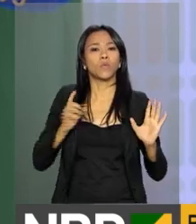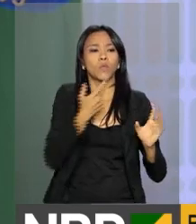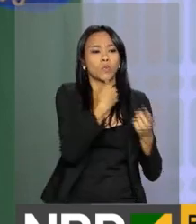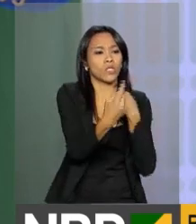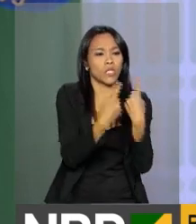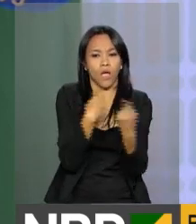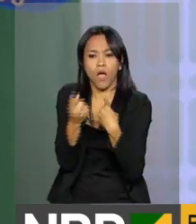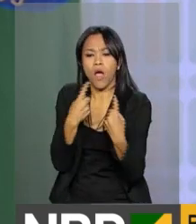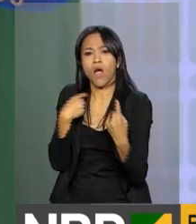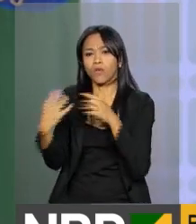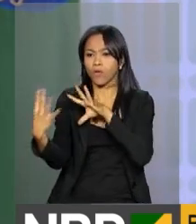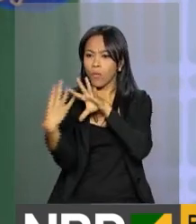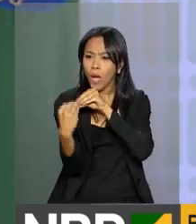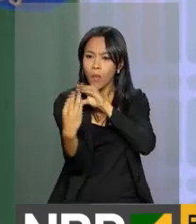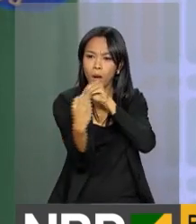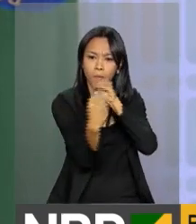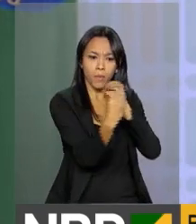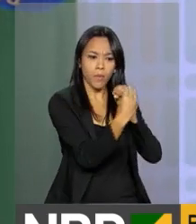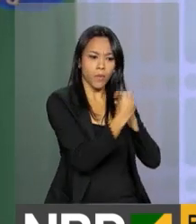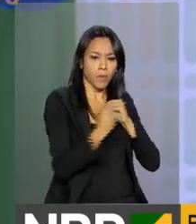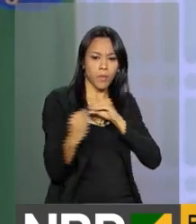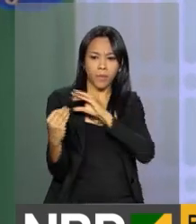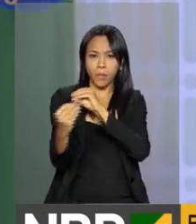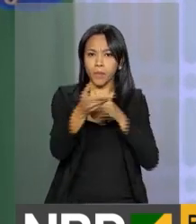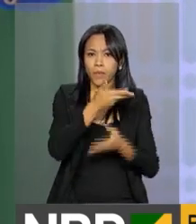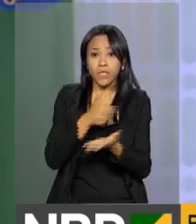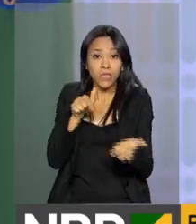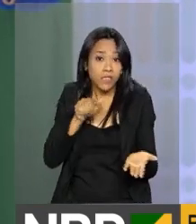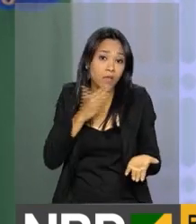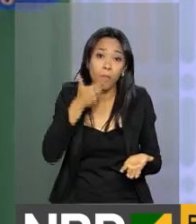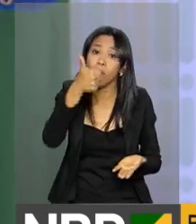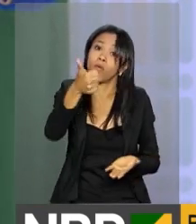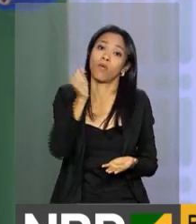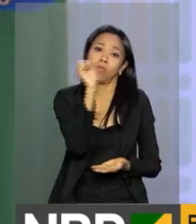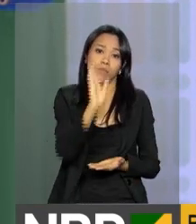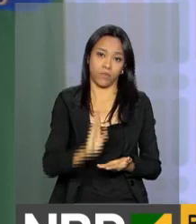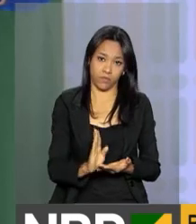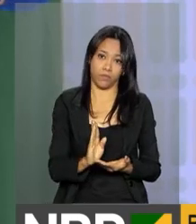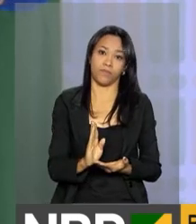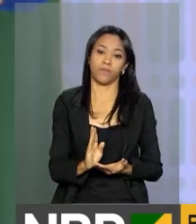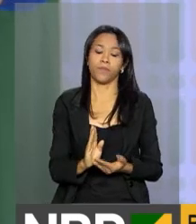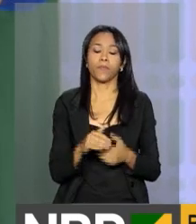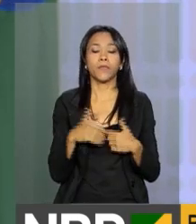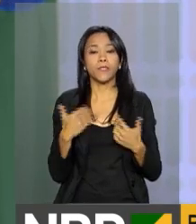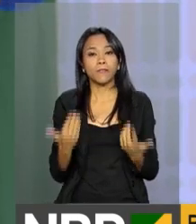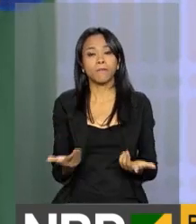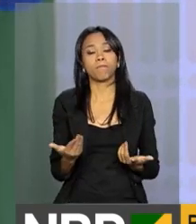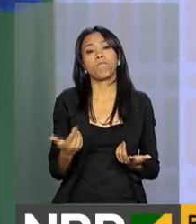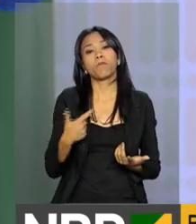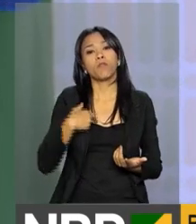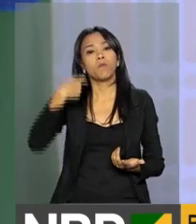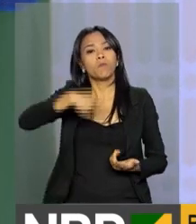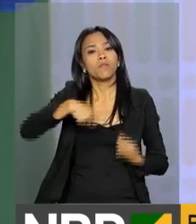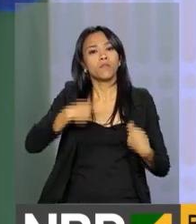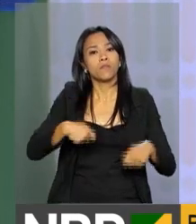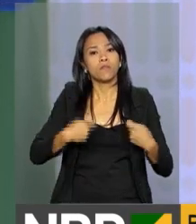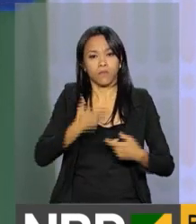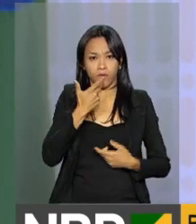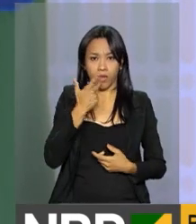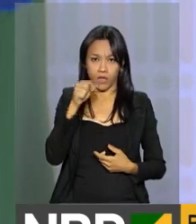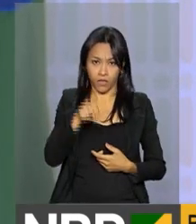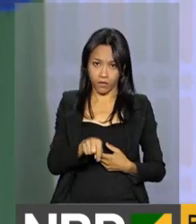mais dialogarmos, tanto melhor para o Brasil. Devo dizer que não se acredita